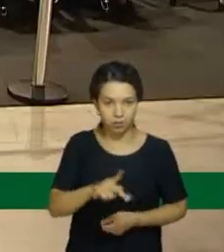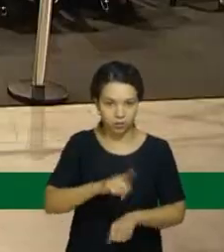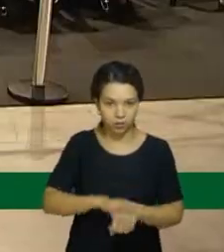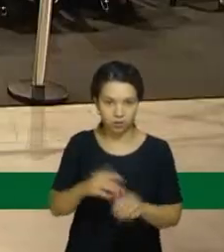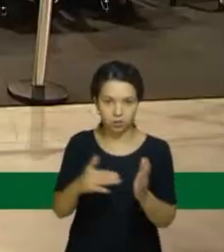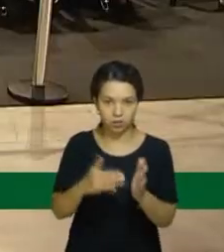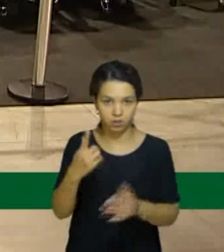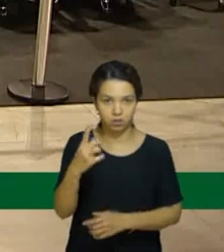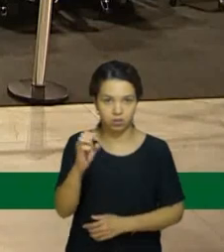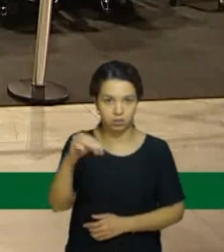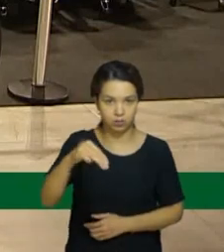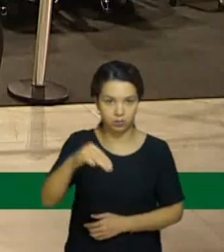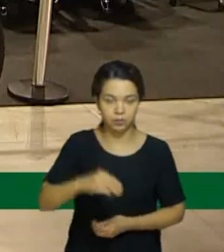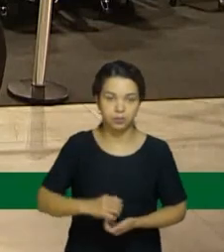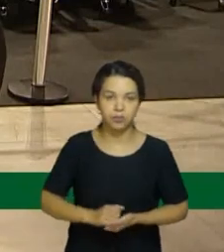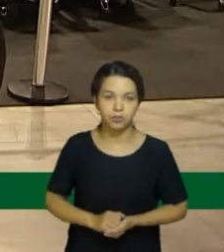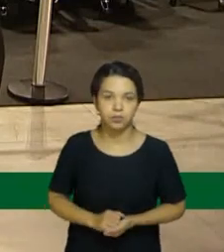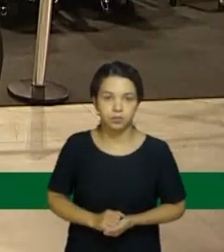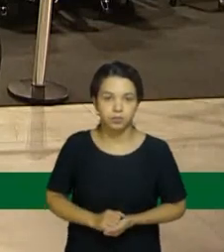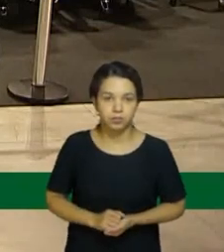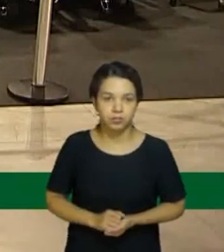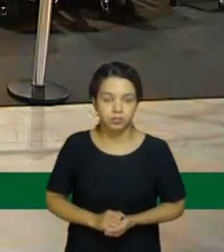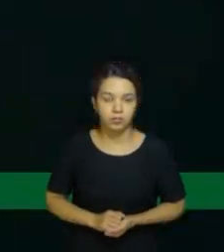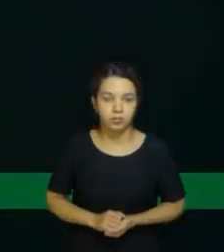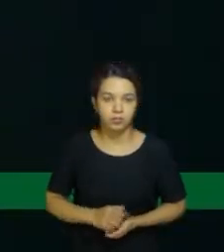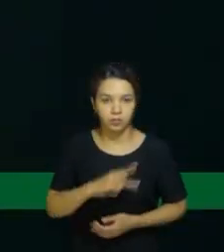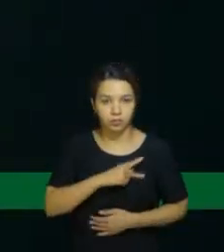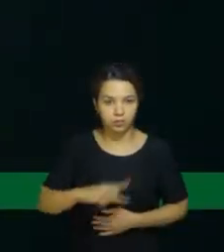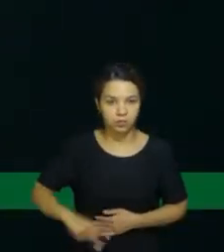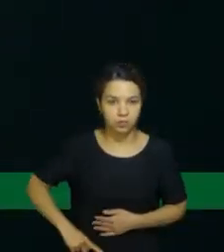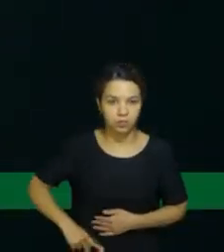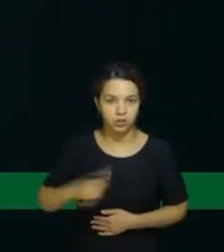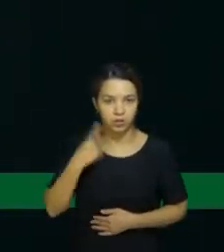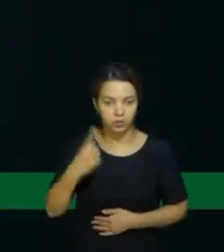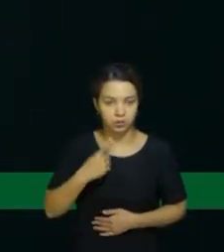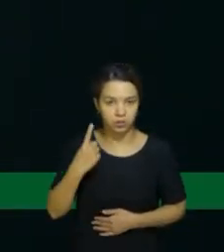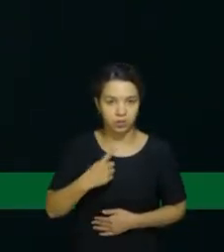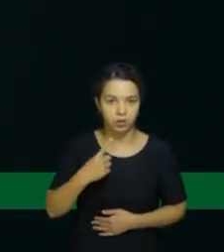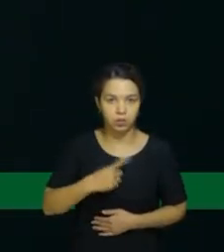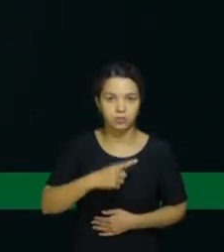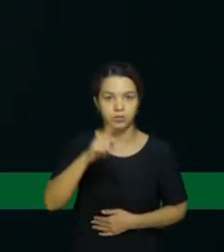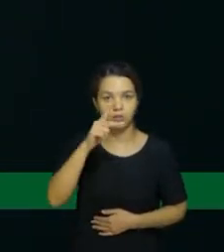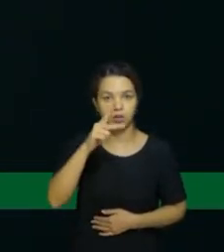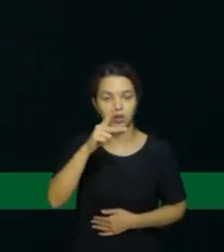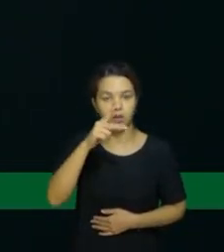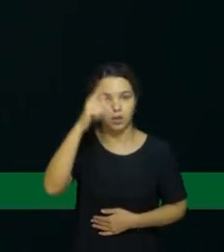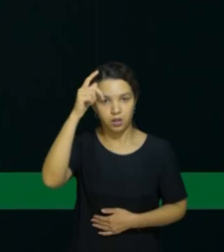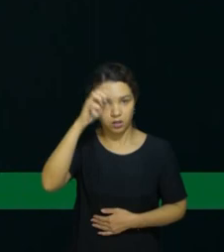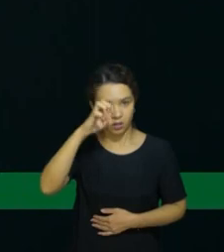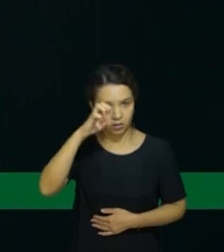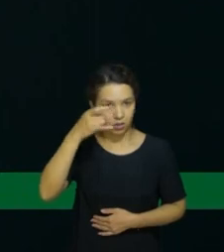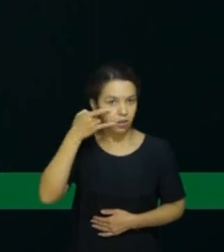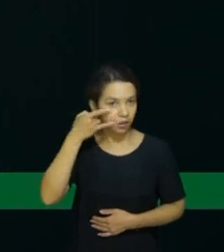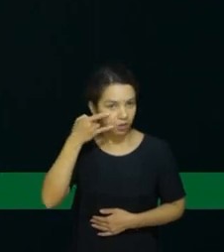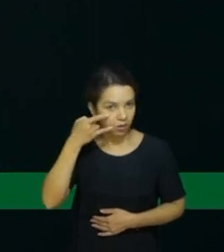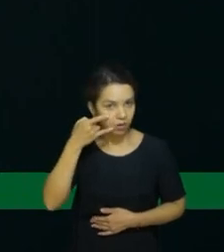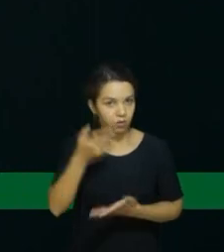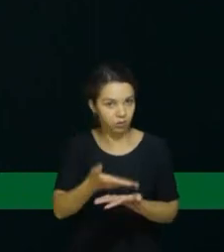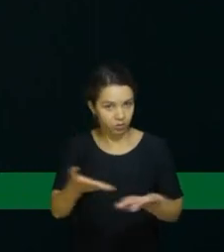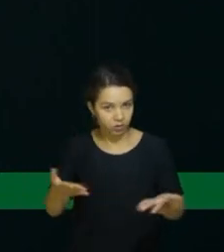10 minutos senhor presidente Deputado Mauro de Nadal senhores